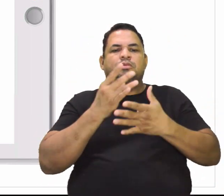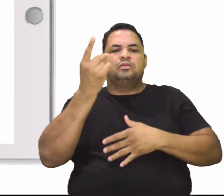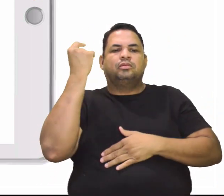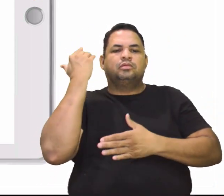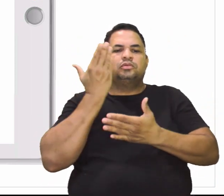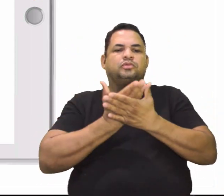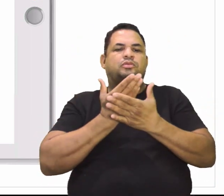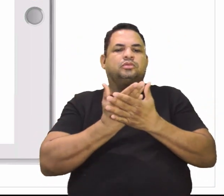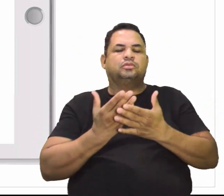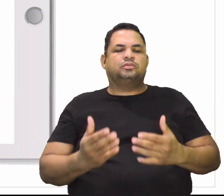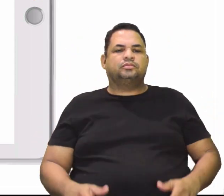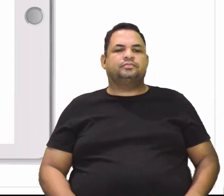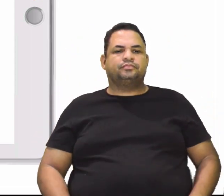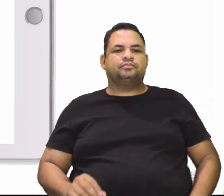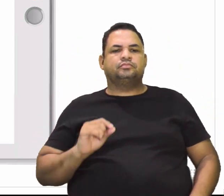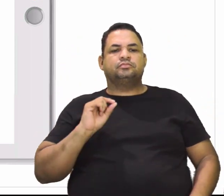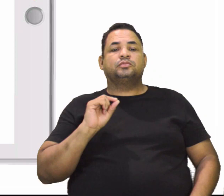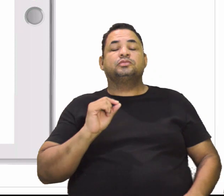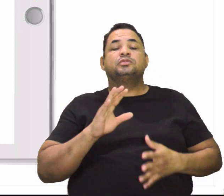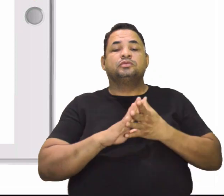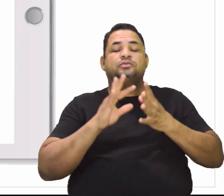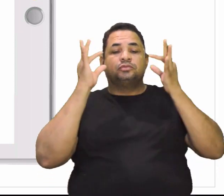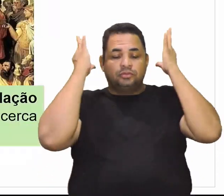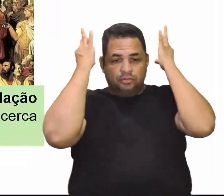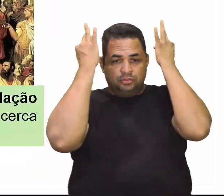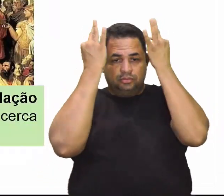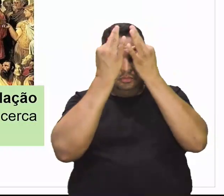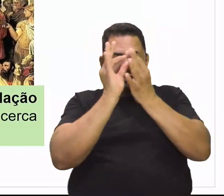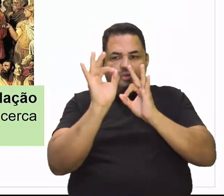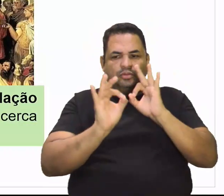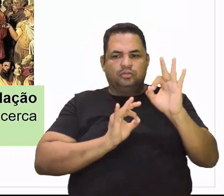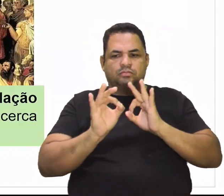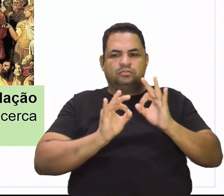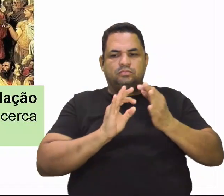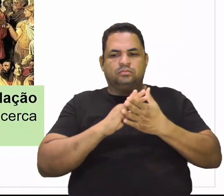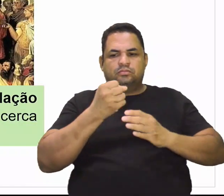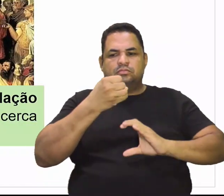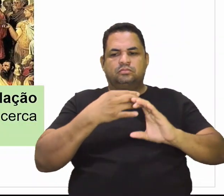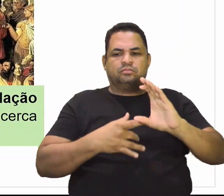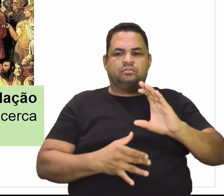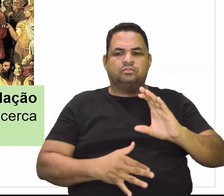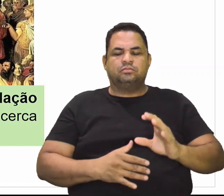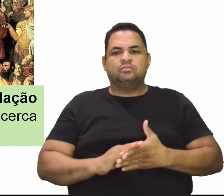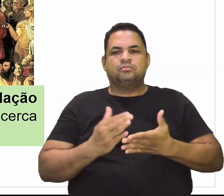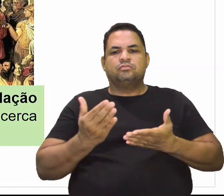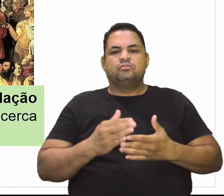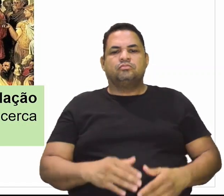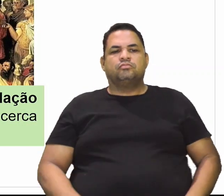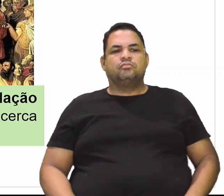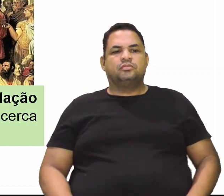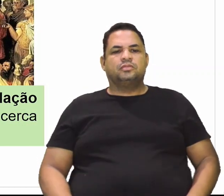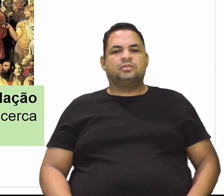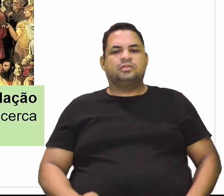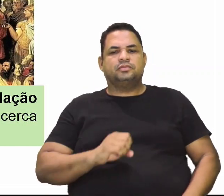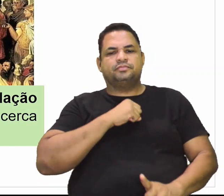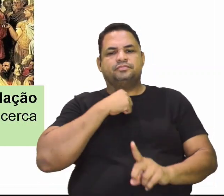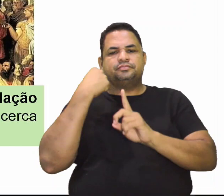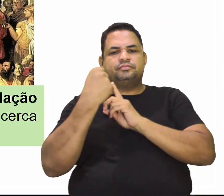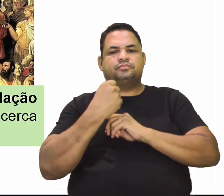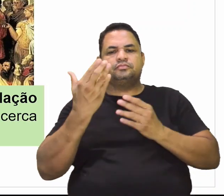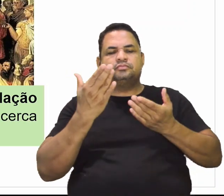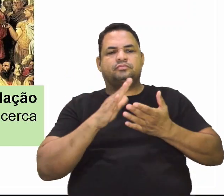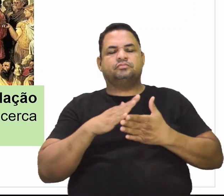nossa aula. Quem são os gregos? Como se formavam? Qual era a característica do grego? Essa sociedade grega.